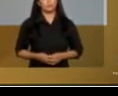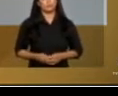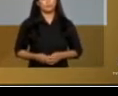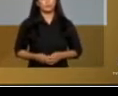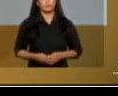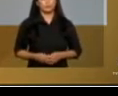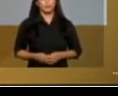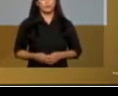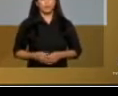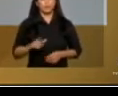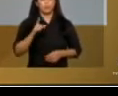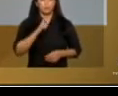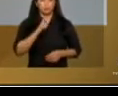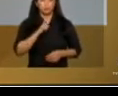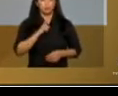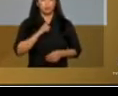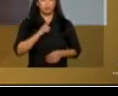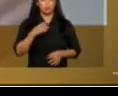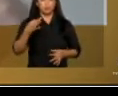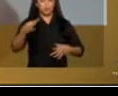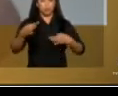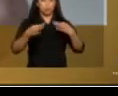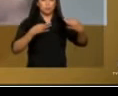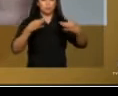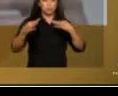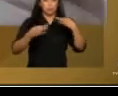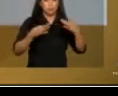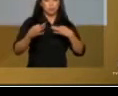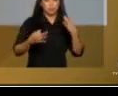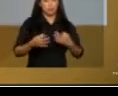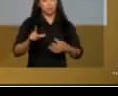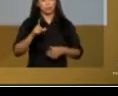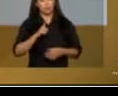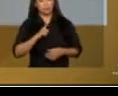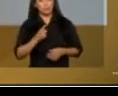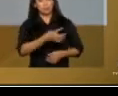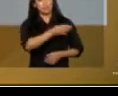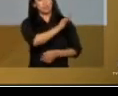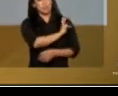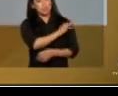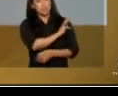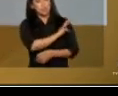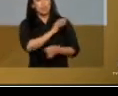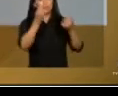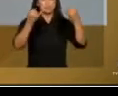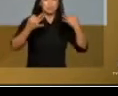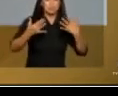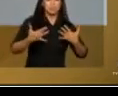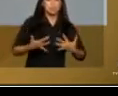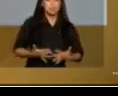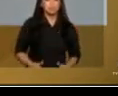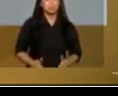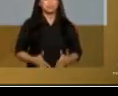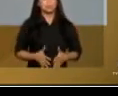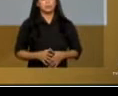argumentos metajurídicos em reforço aos seus raciocínios técnicos para